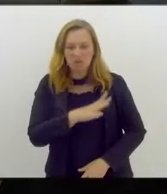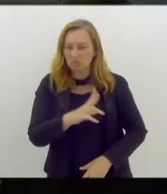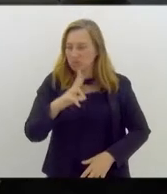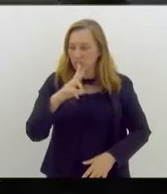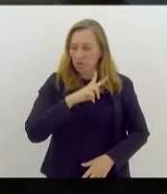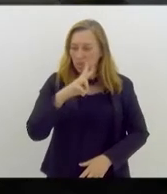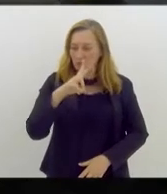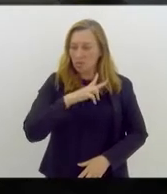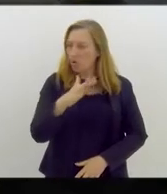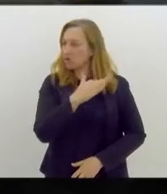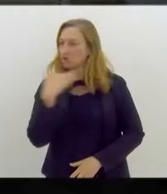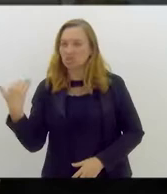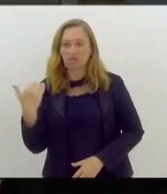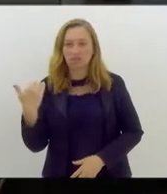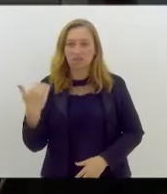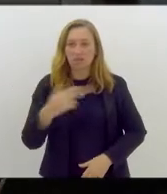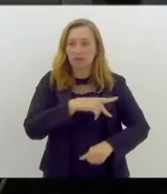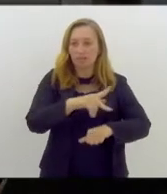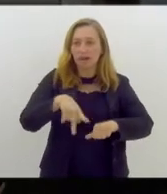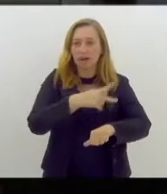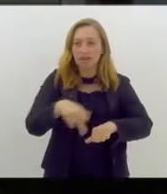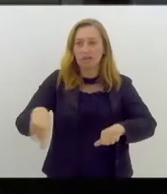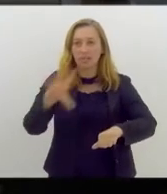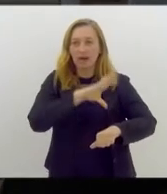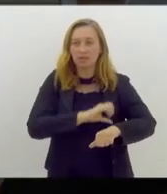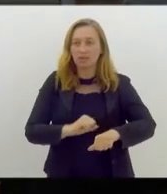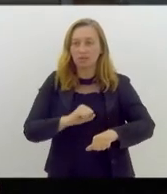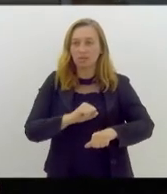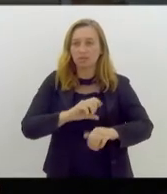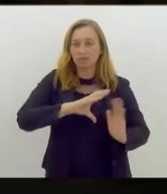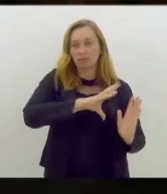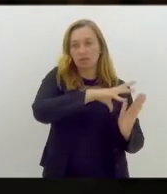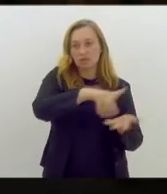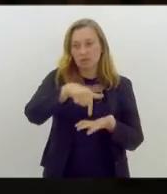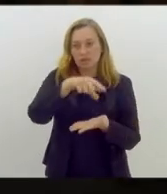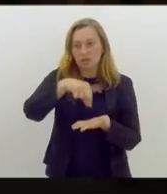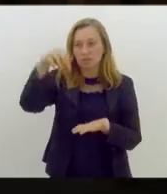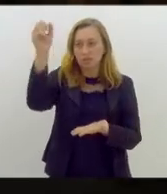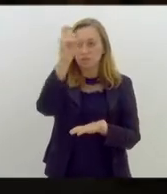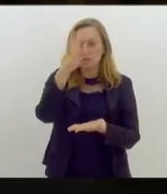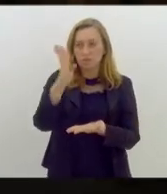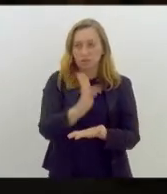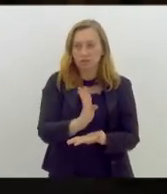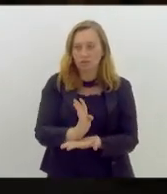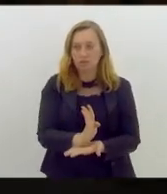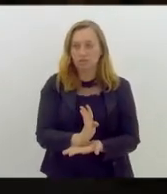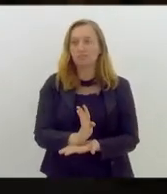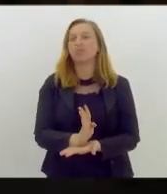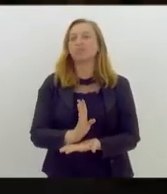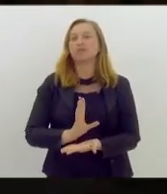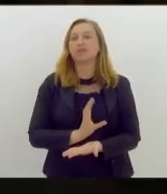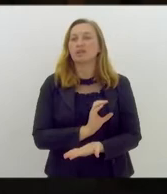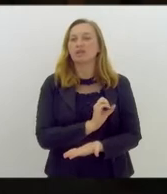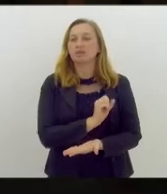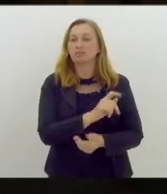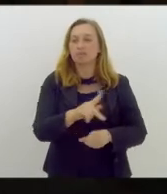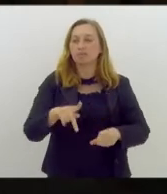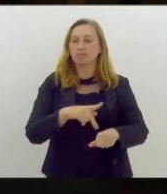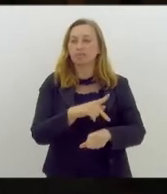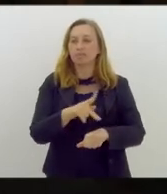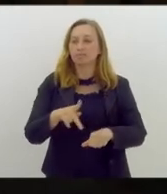que adora a própria morte terra adorada. Entre outras mil és tu, Brasil, a pátria